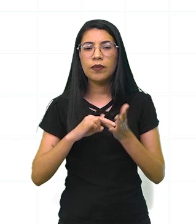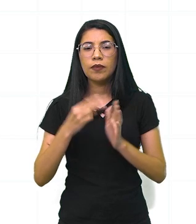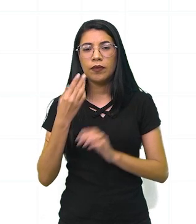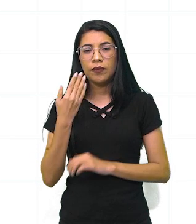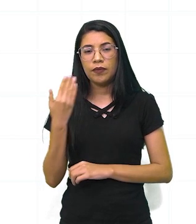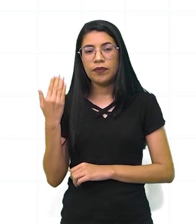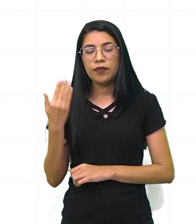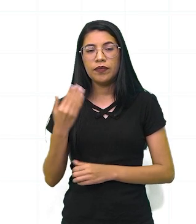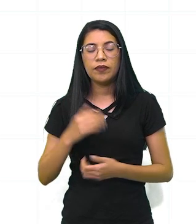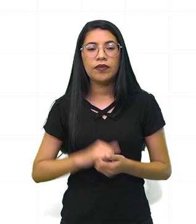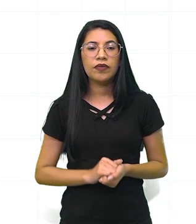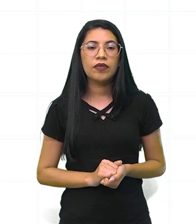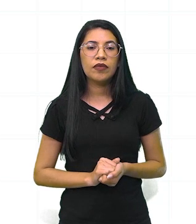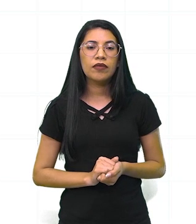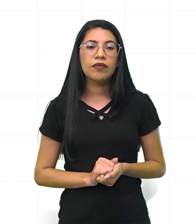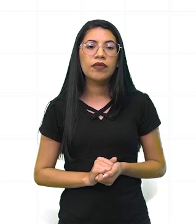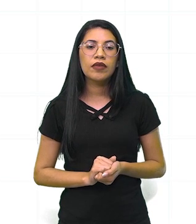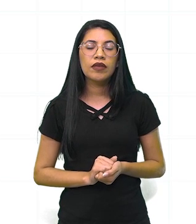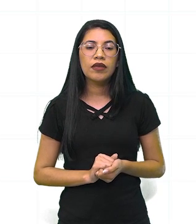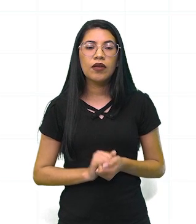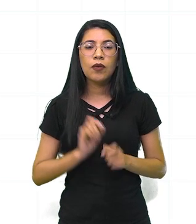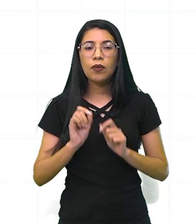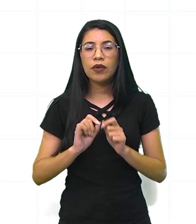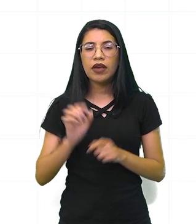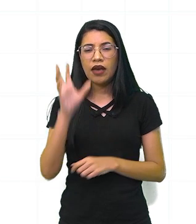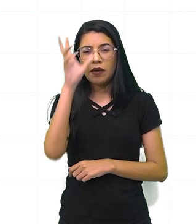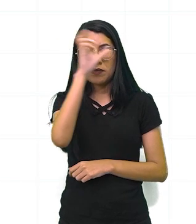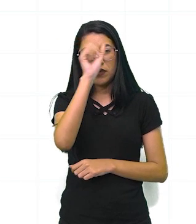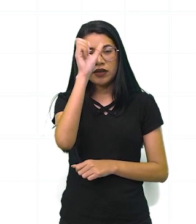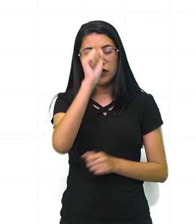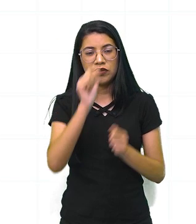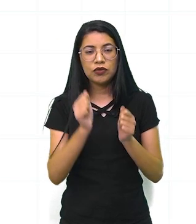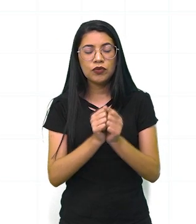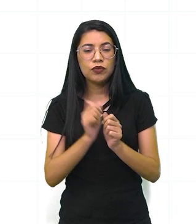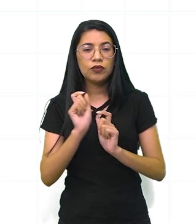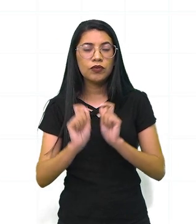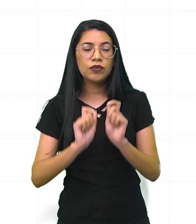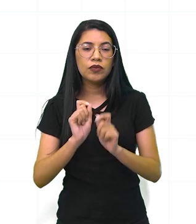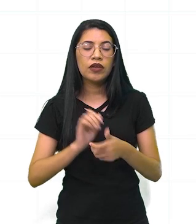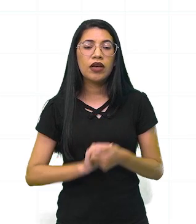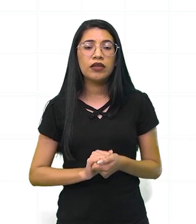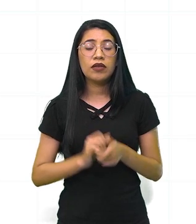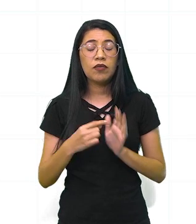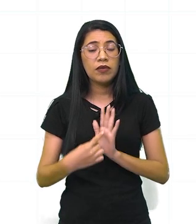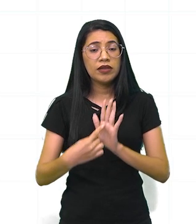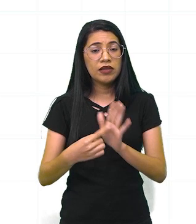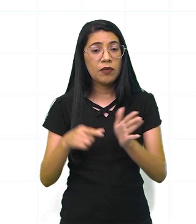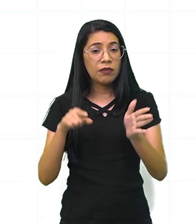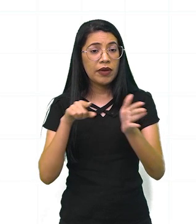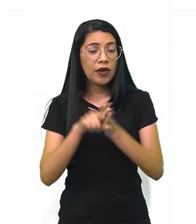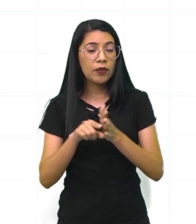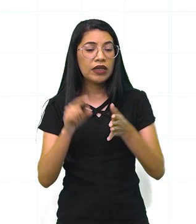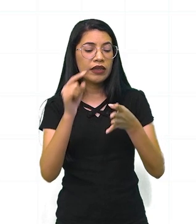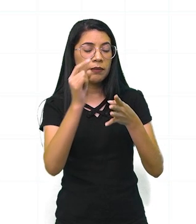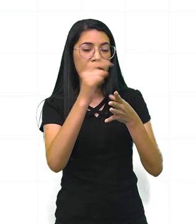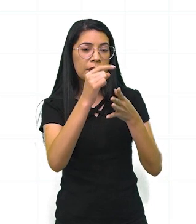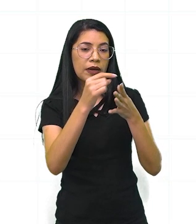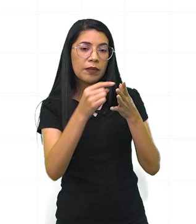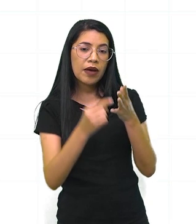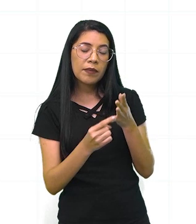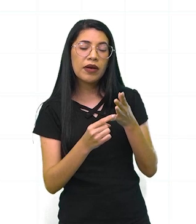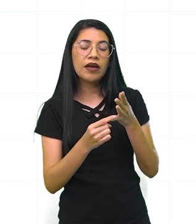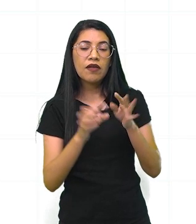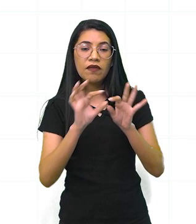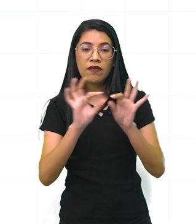esse aprender juntos né né Nós vamos ver ver uma questão com algumas afirmativas em que